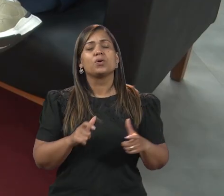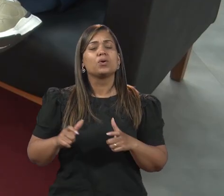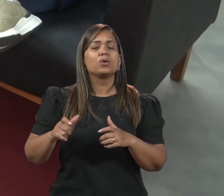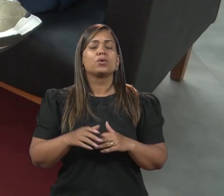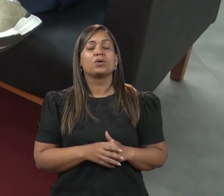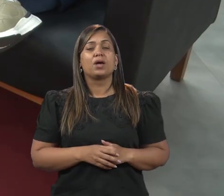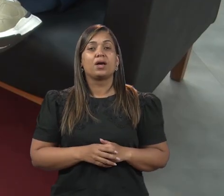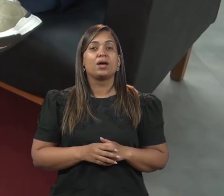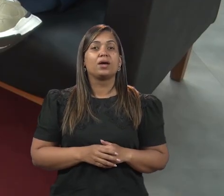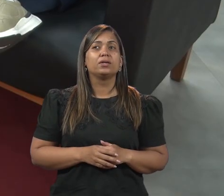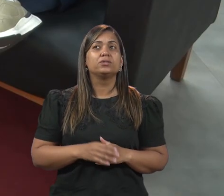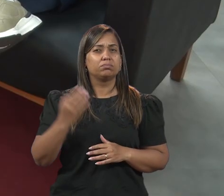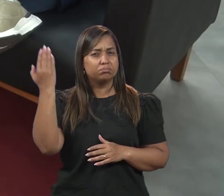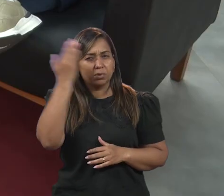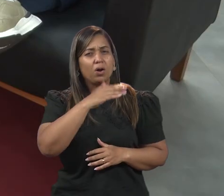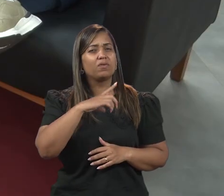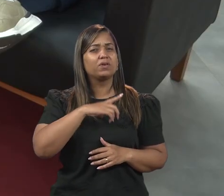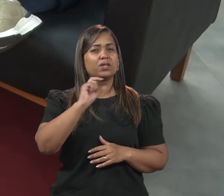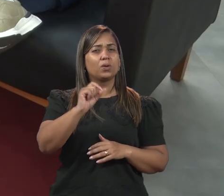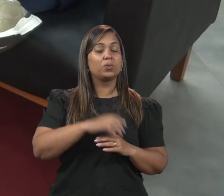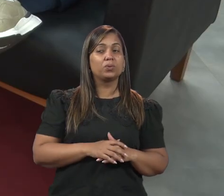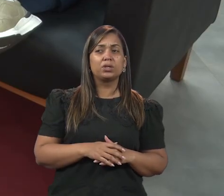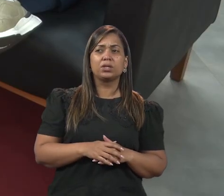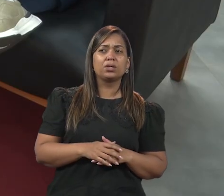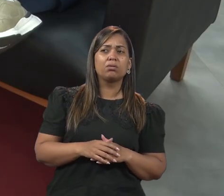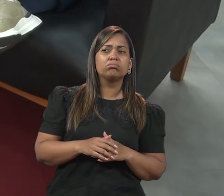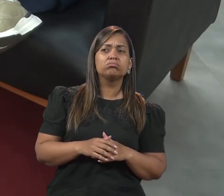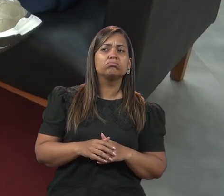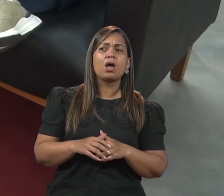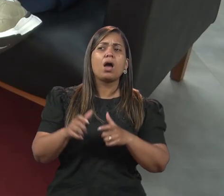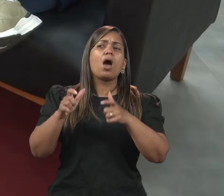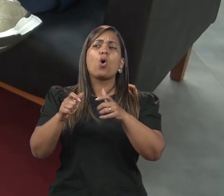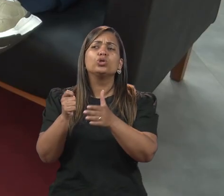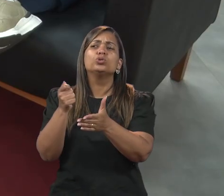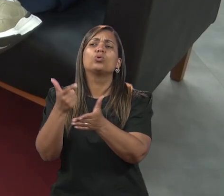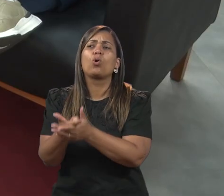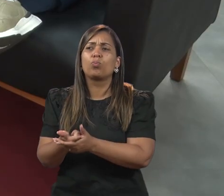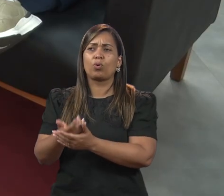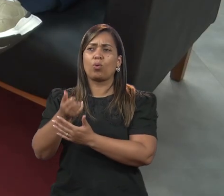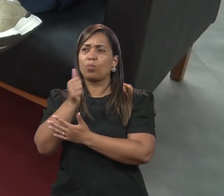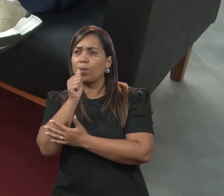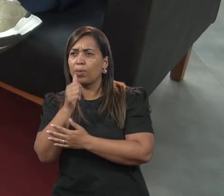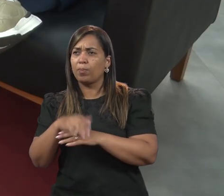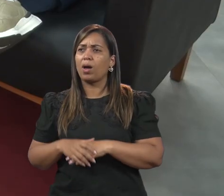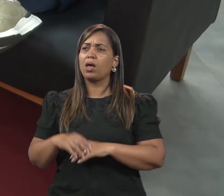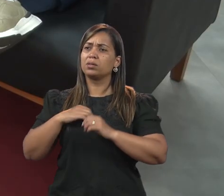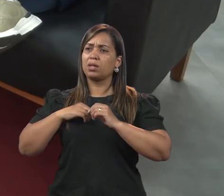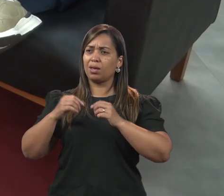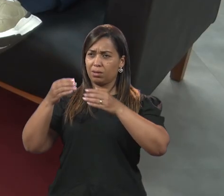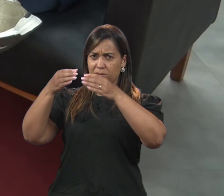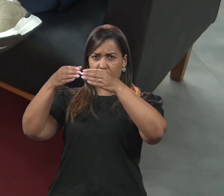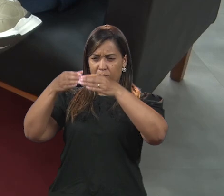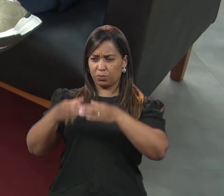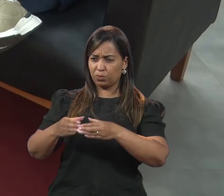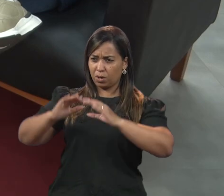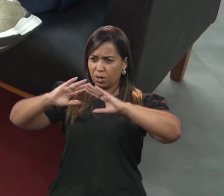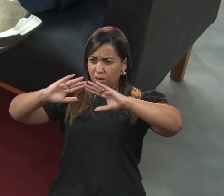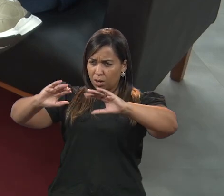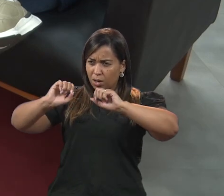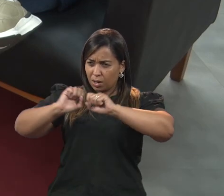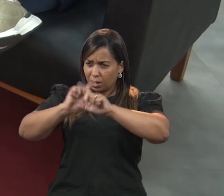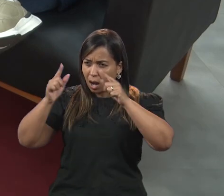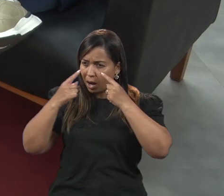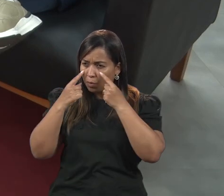estabelecimentos comprovarem, né, a procedência desse material, assegurar uma rotulagem clara e